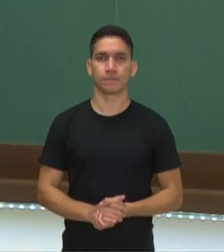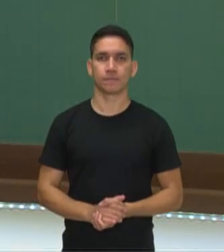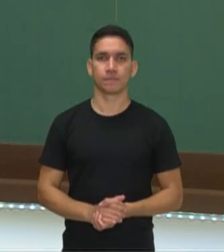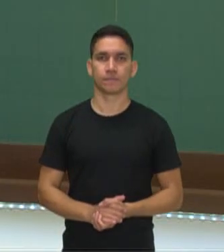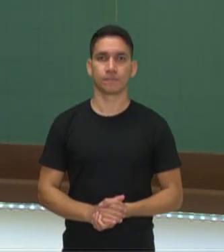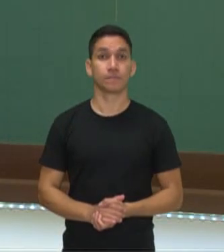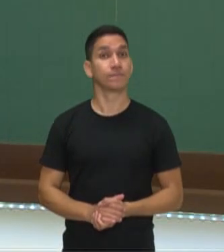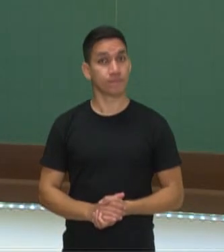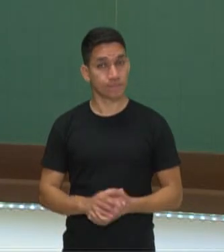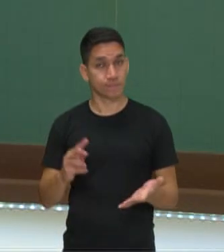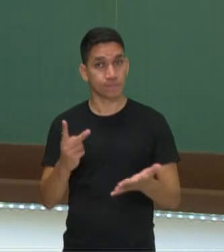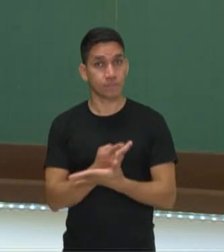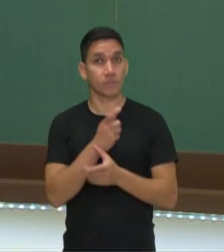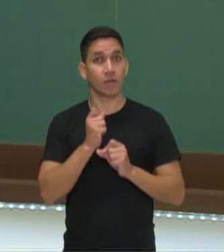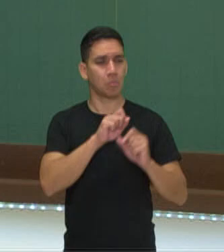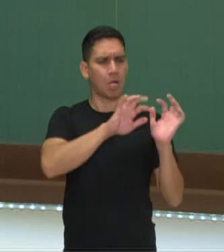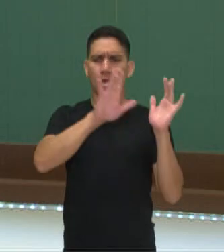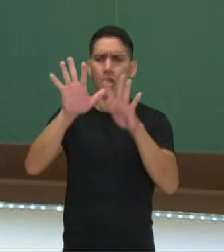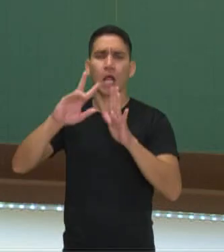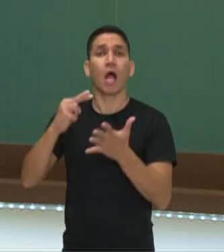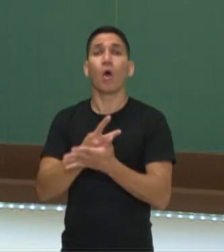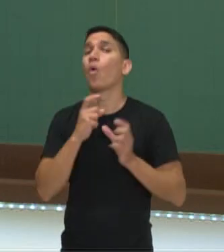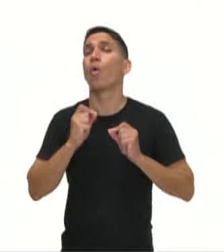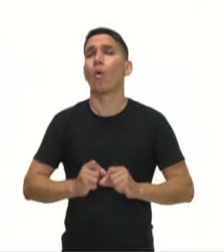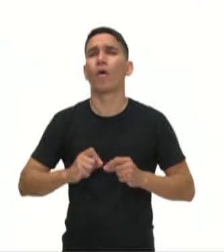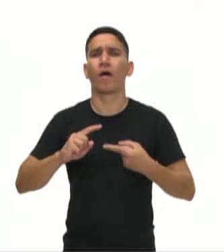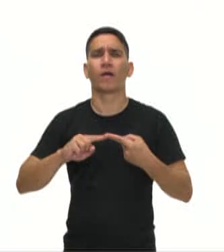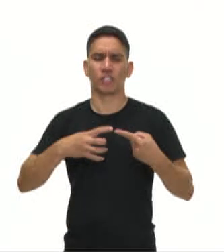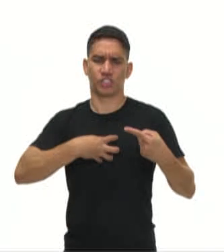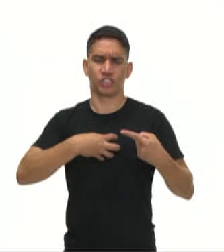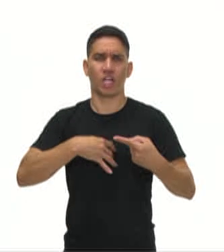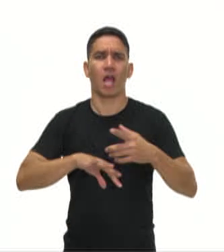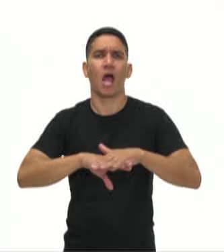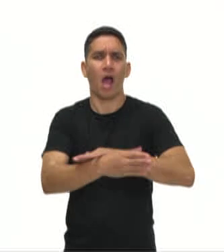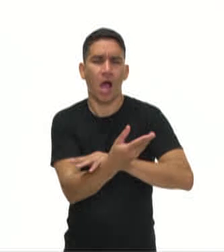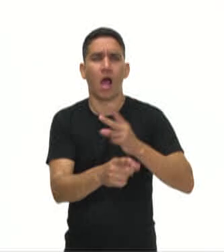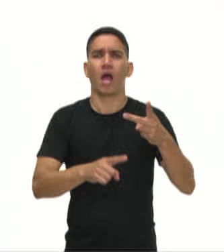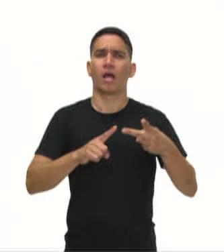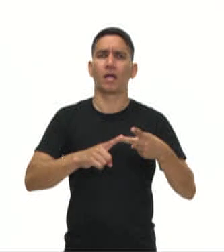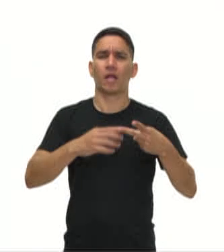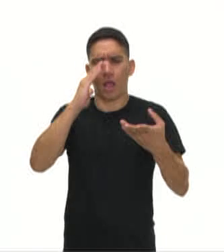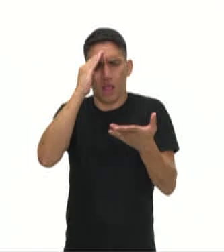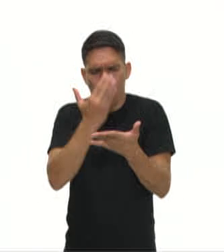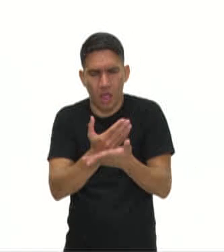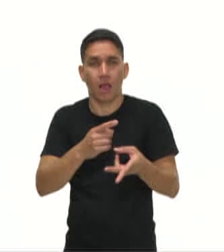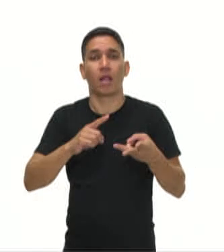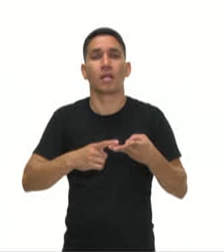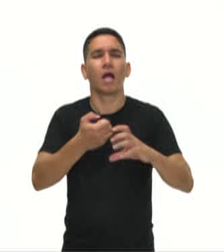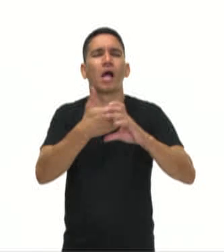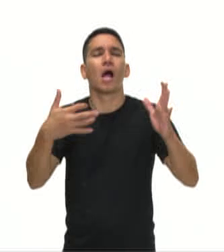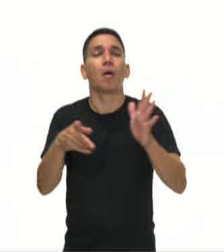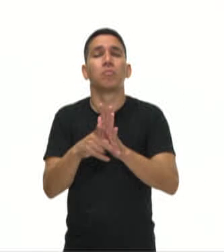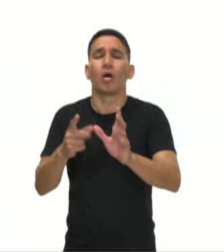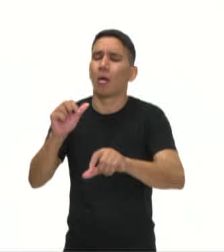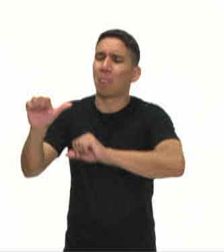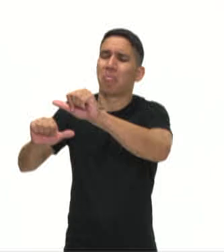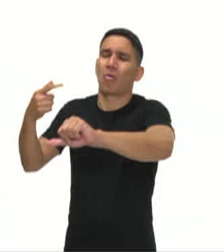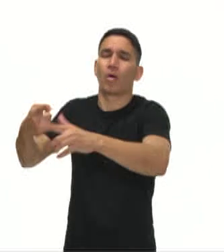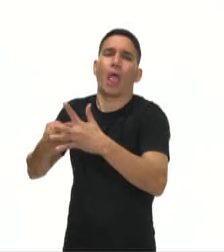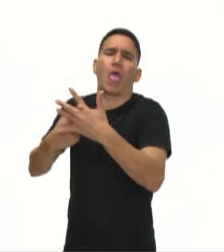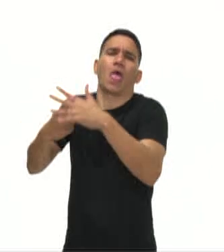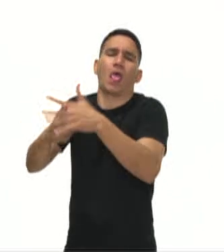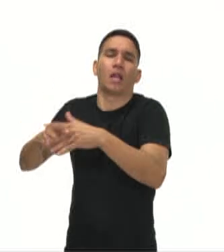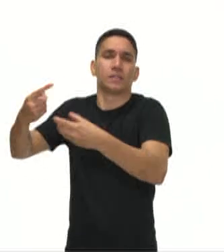Então, com o êxodo rural, né, muitas crenças, hábitos, característicos da vida rural vão ser ressignificados na cidade, né? Eles vão